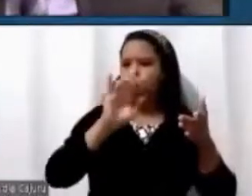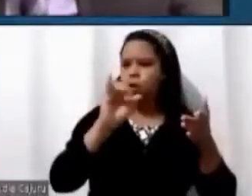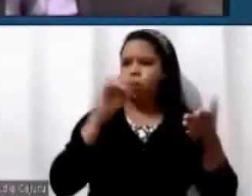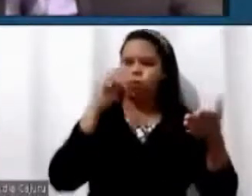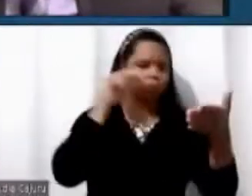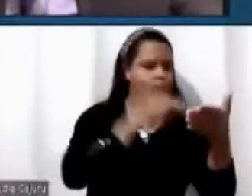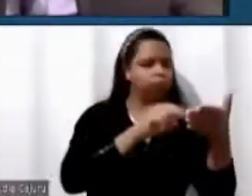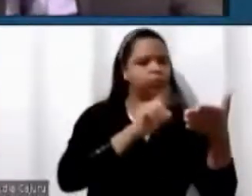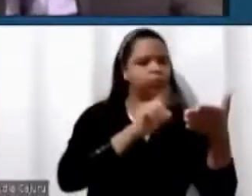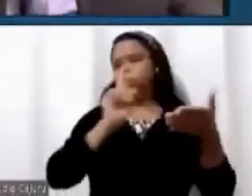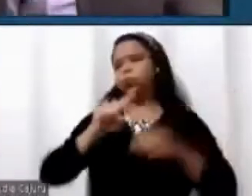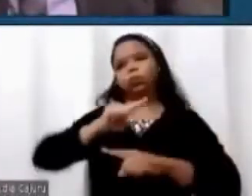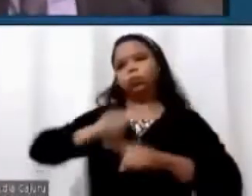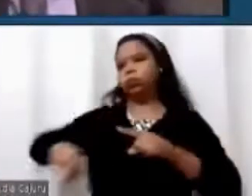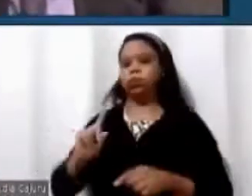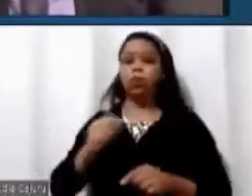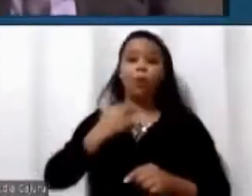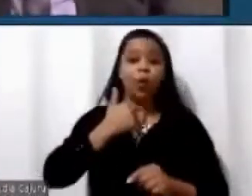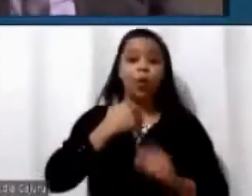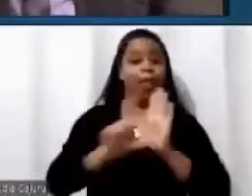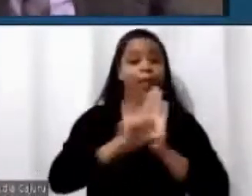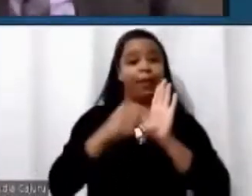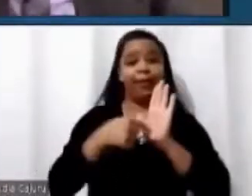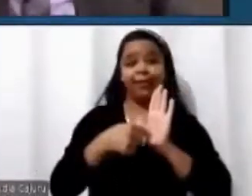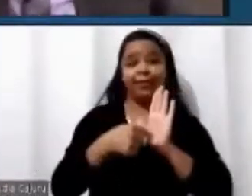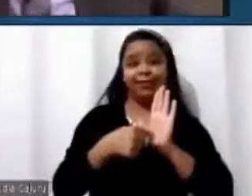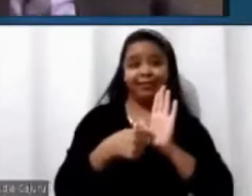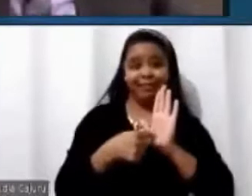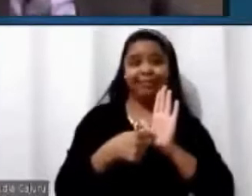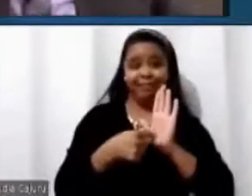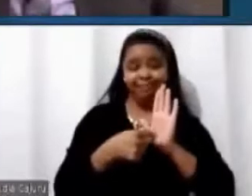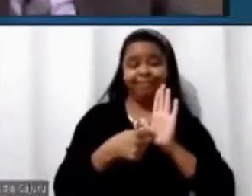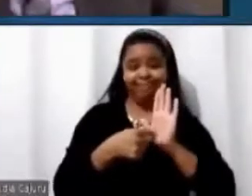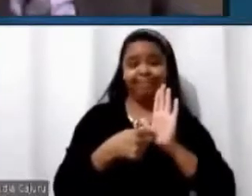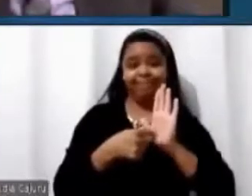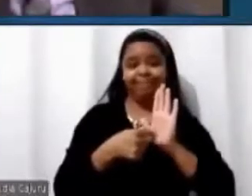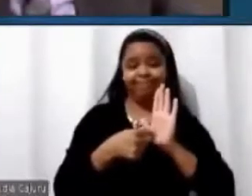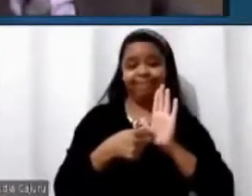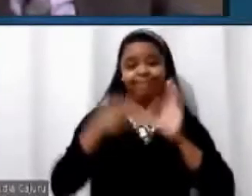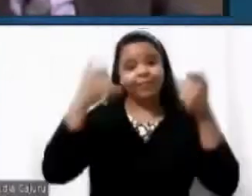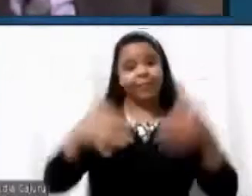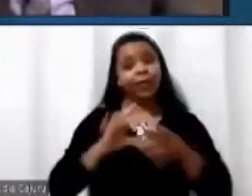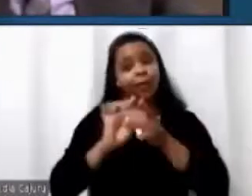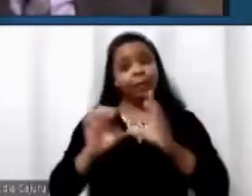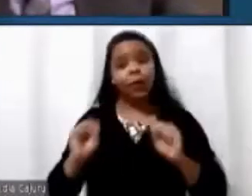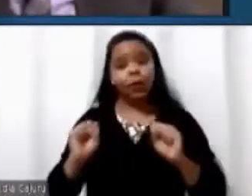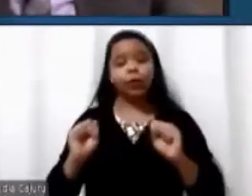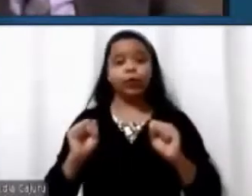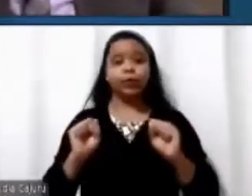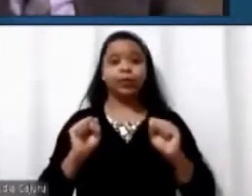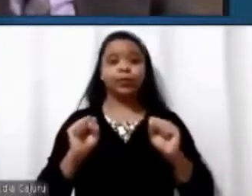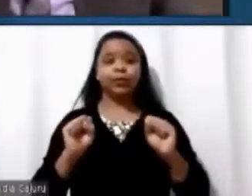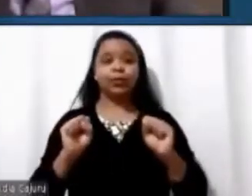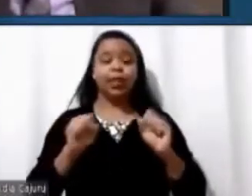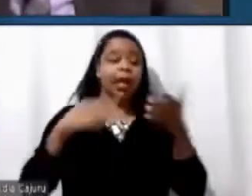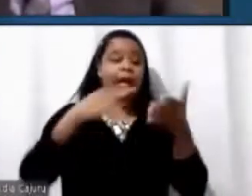nos ocorre aí o enunciado 66 da segunda jornada de direito de saúde, promovida lá pelo CNJ lá em 2015,